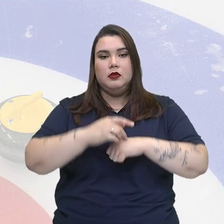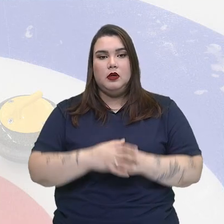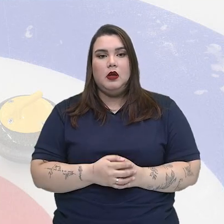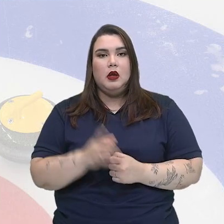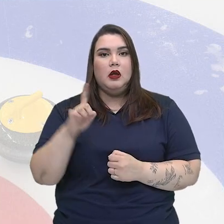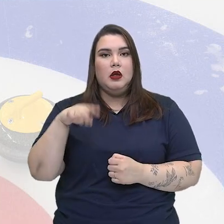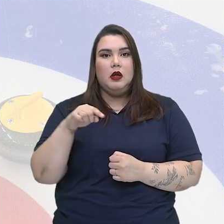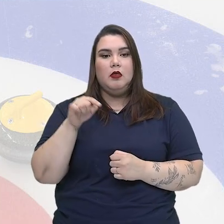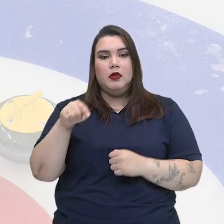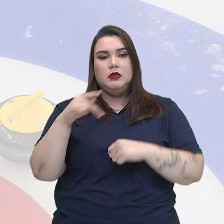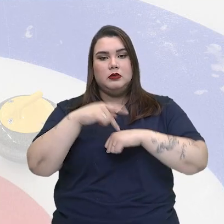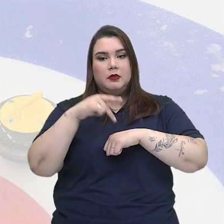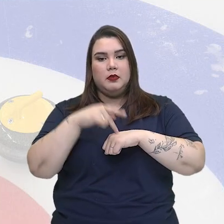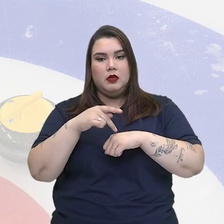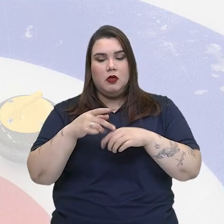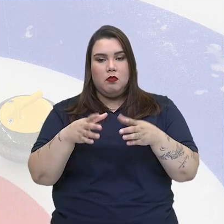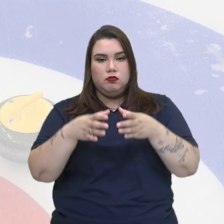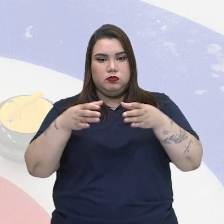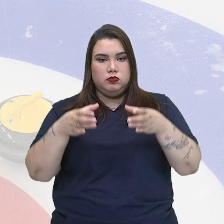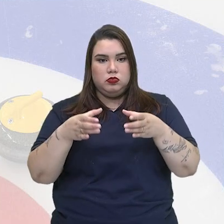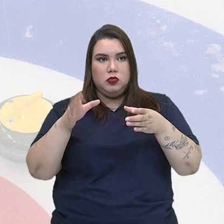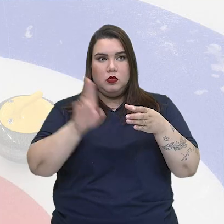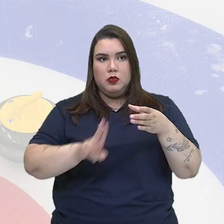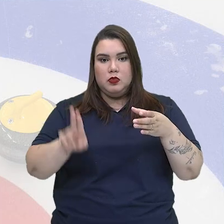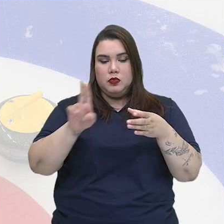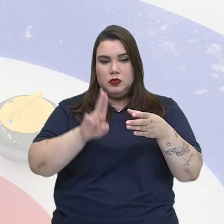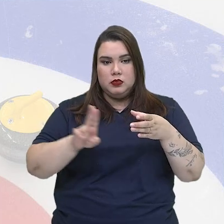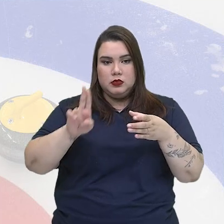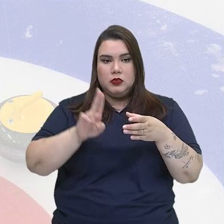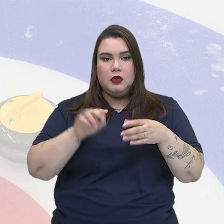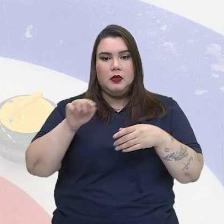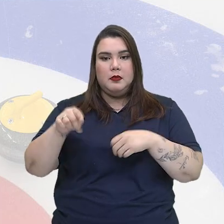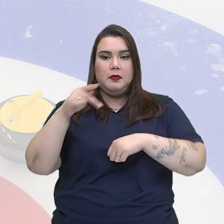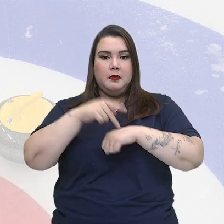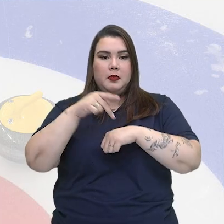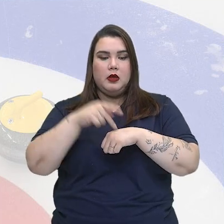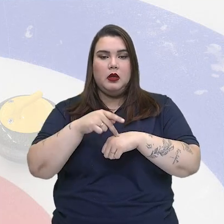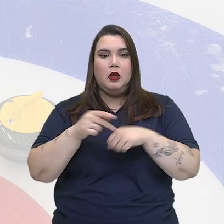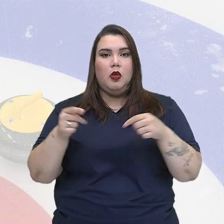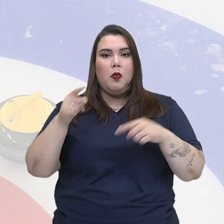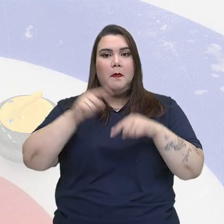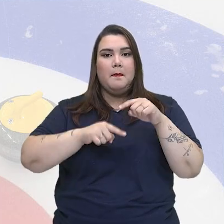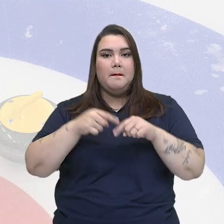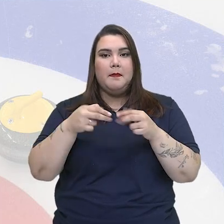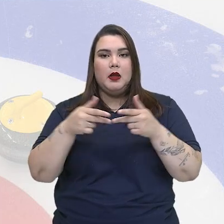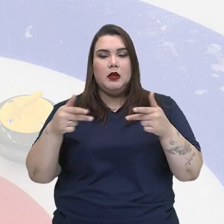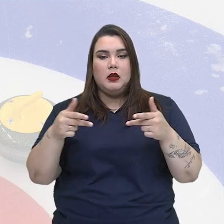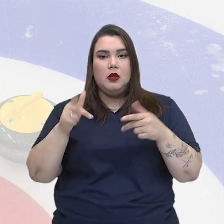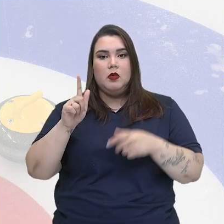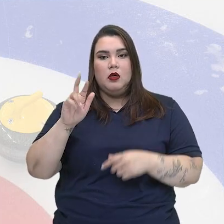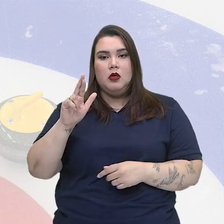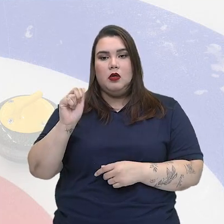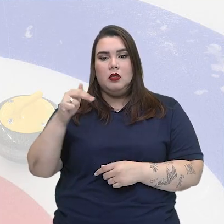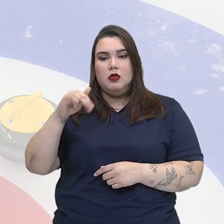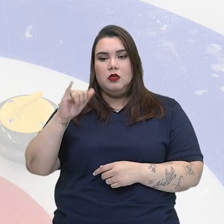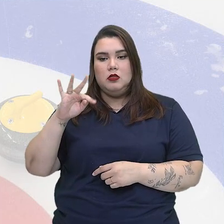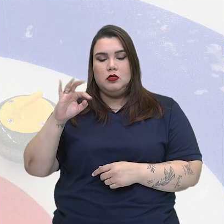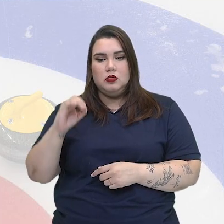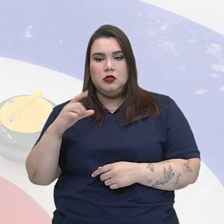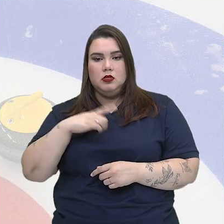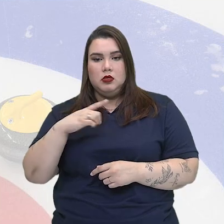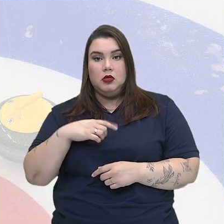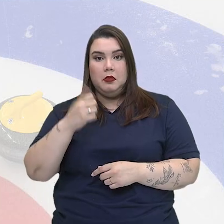vai lançar. Ela é uma pedra de granito que tem entre 17 a 20 quilos, tá